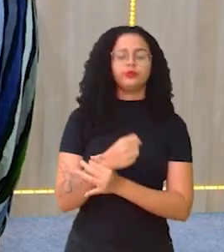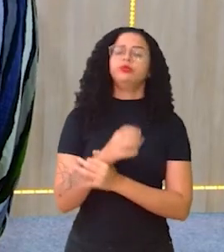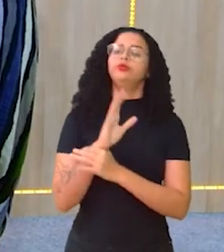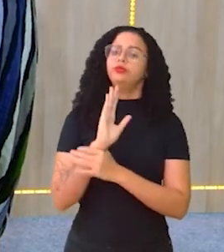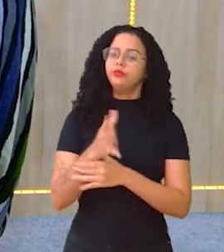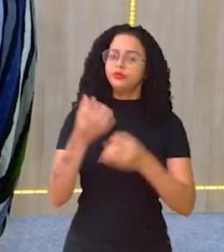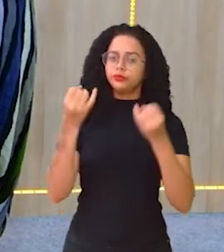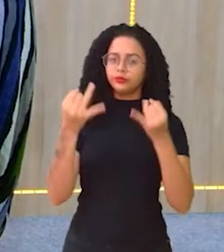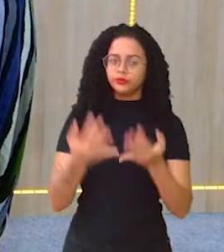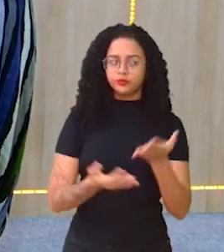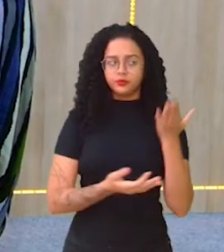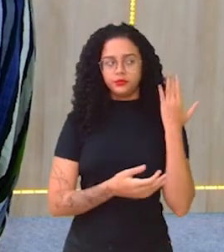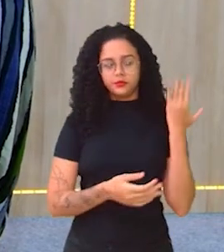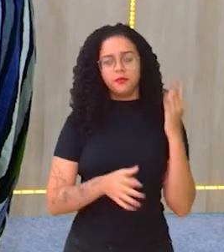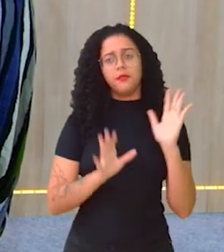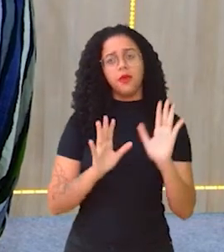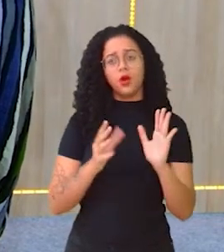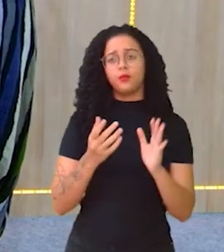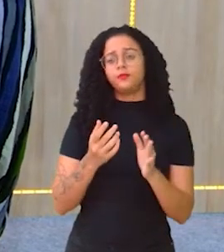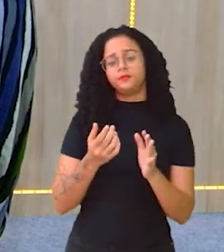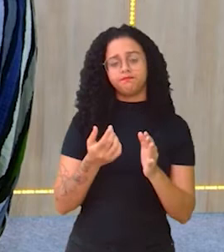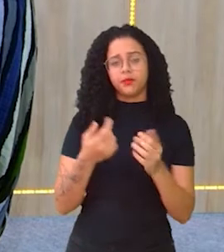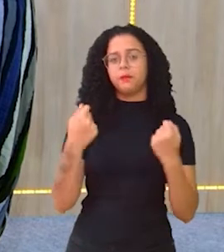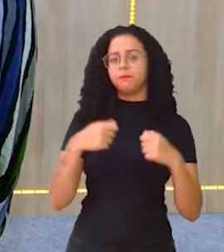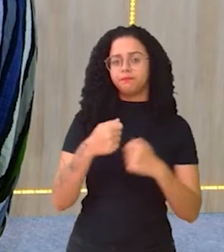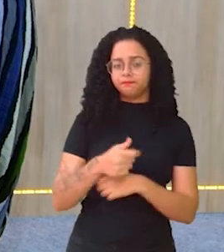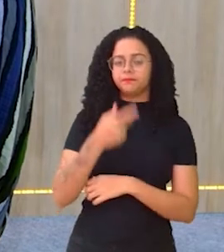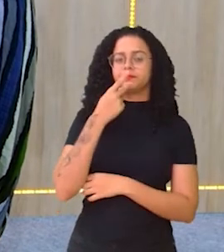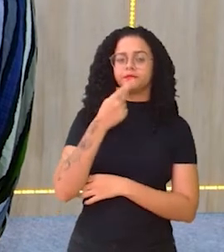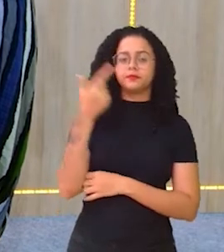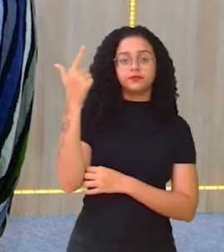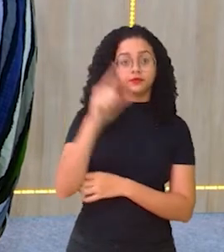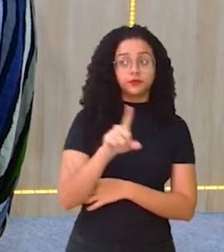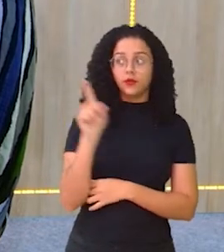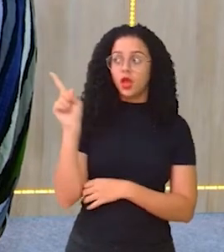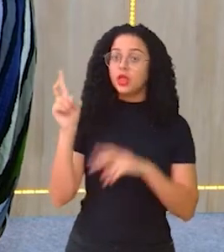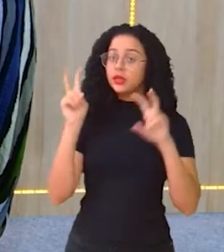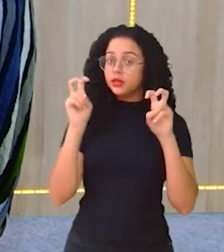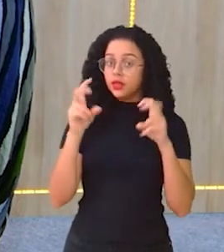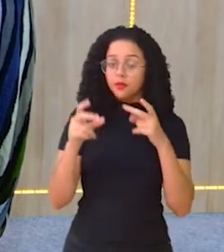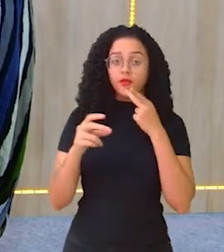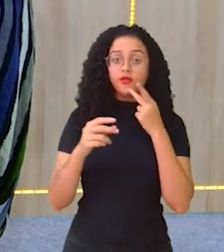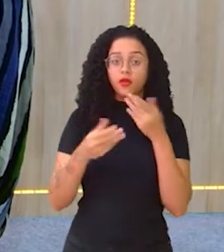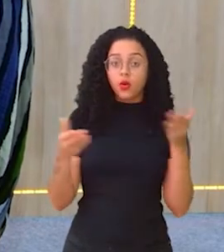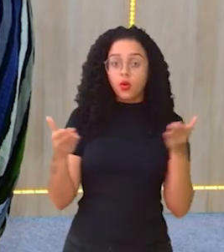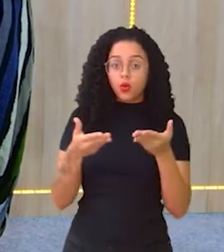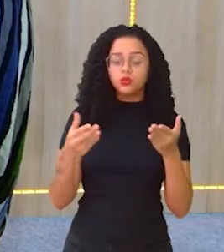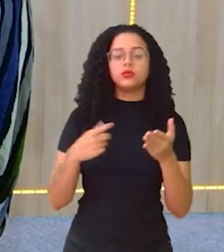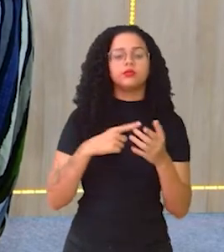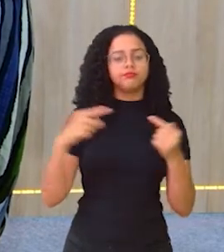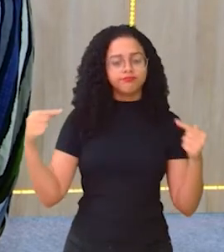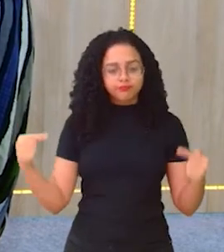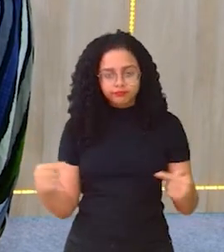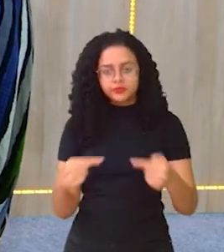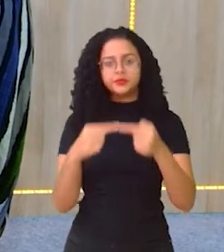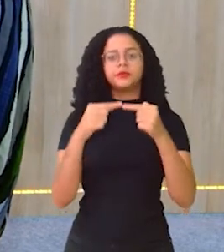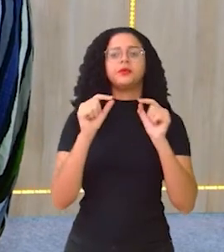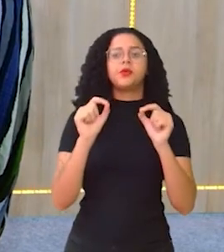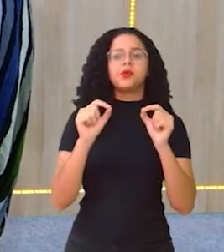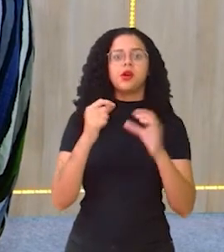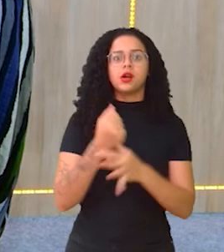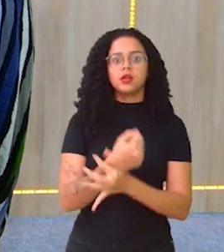aqui, mas que não custa nada. Por quê? Porque esse tema que a gente vai falar hoje, ele toca diretamente nesse ponto, que é o ponto